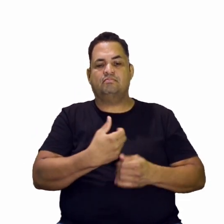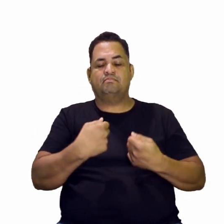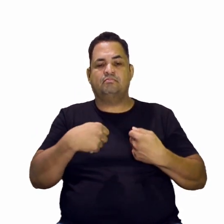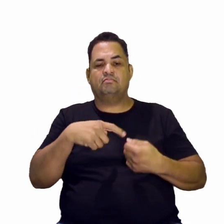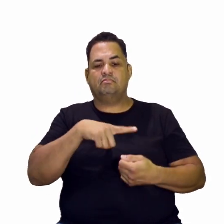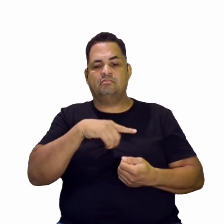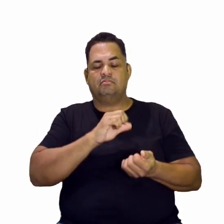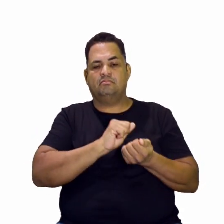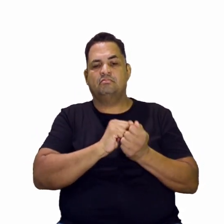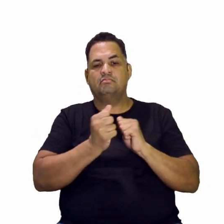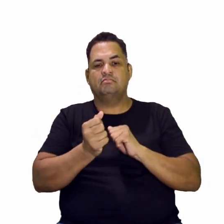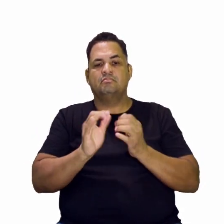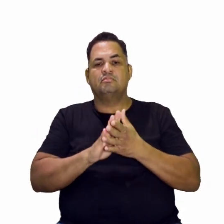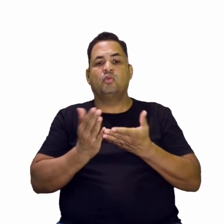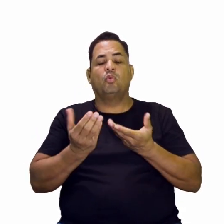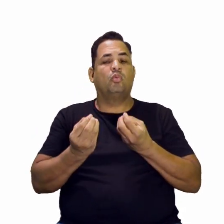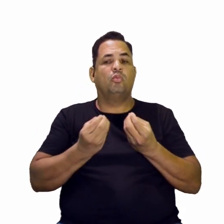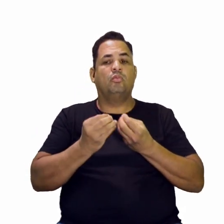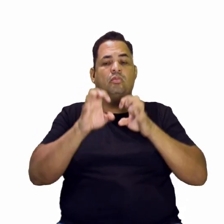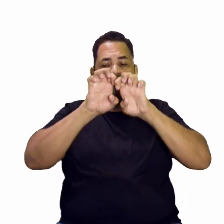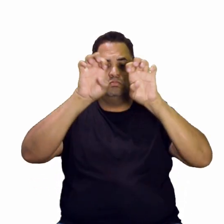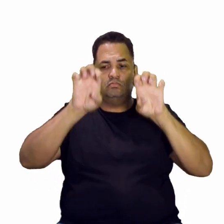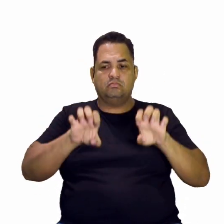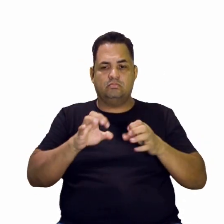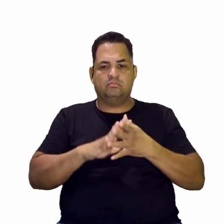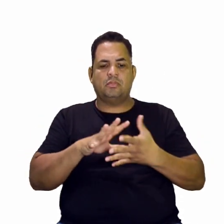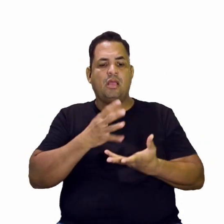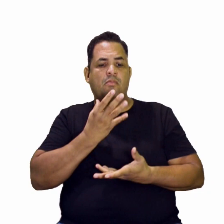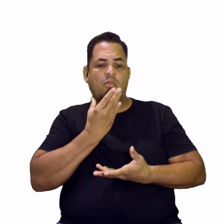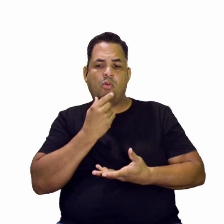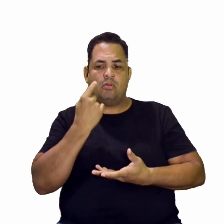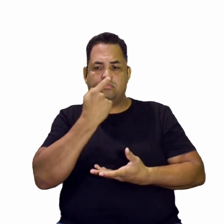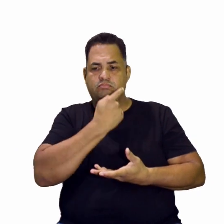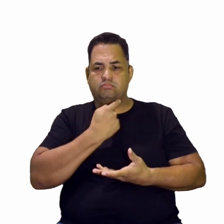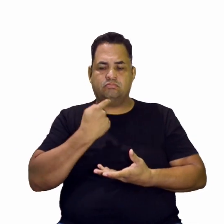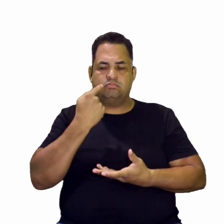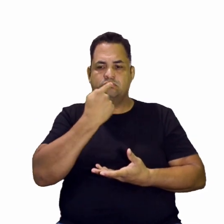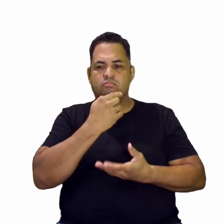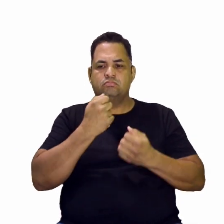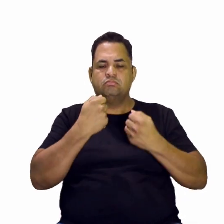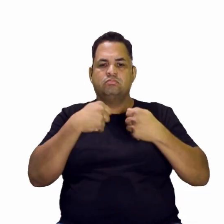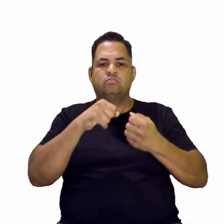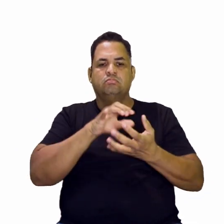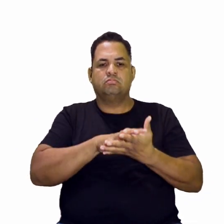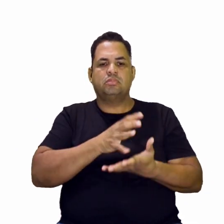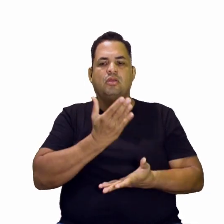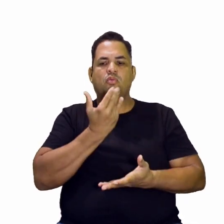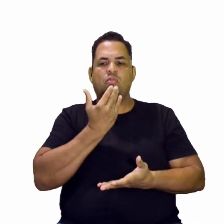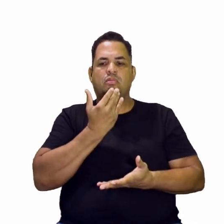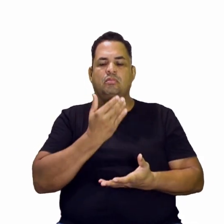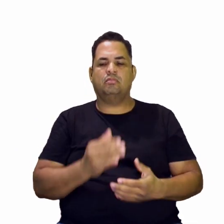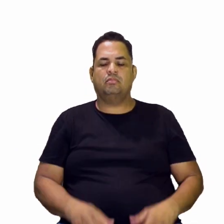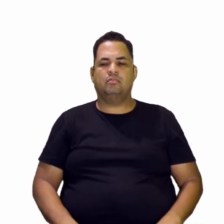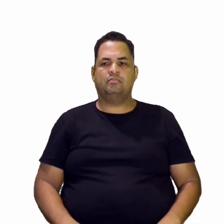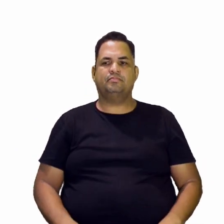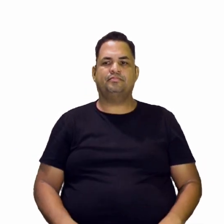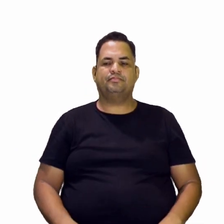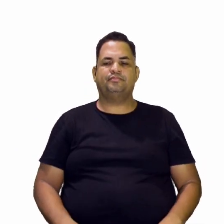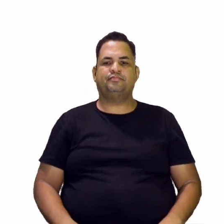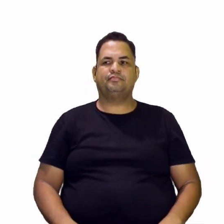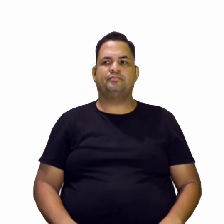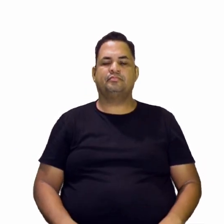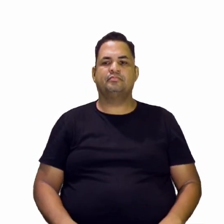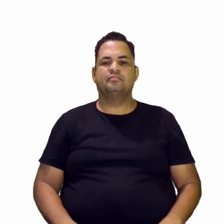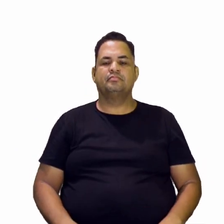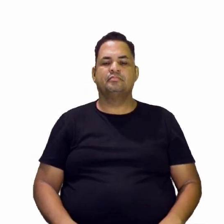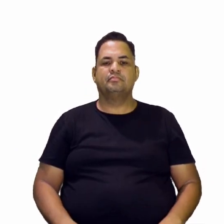adaptação de acordo com a sua estrutura, né, bucal, para poder se alimentar. Tá? Se a gente pensar